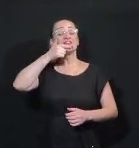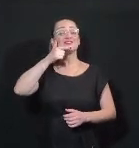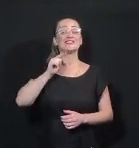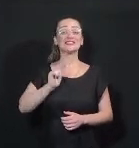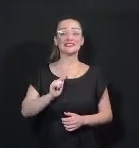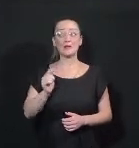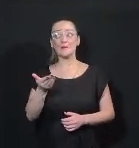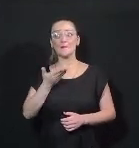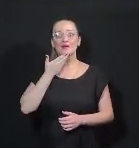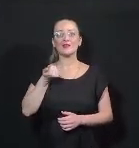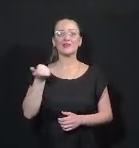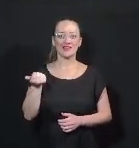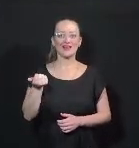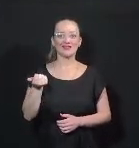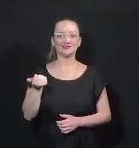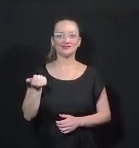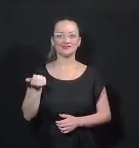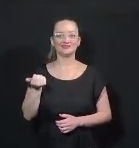melhorar